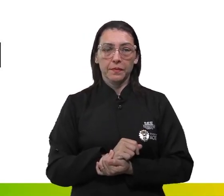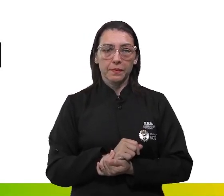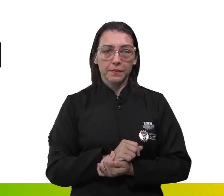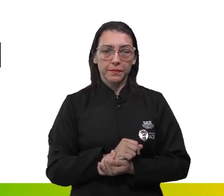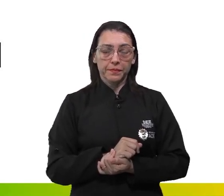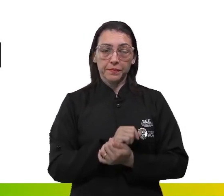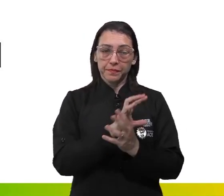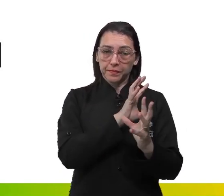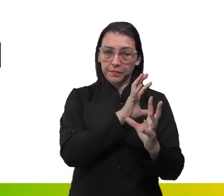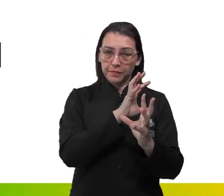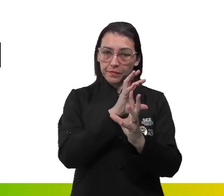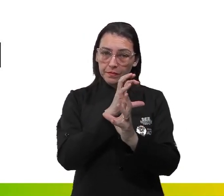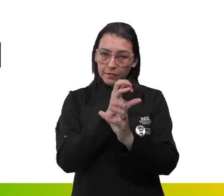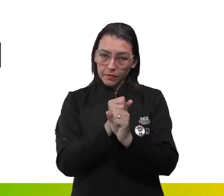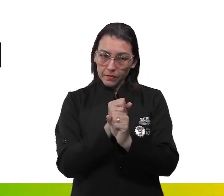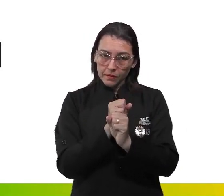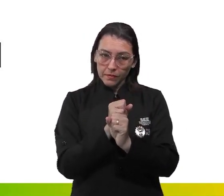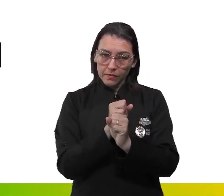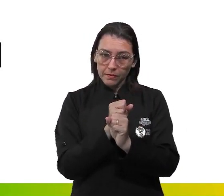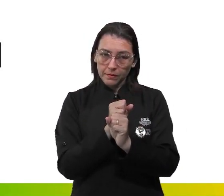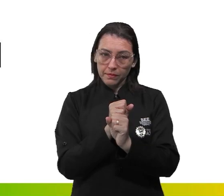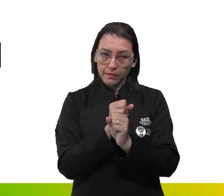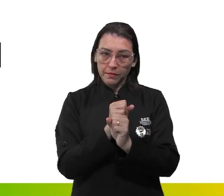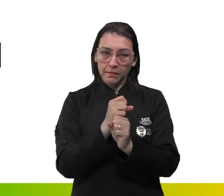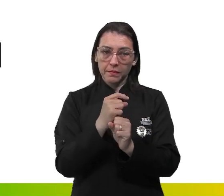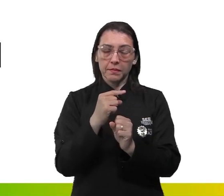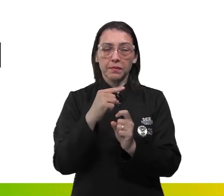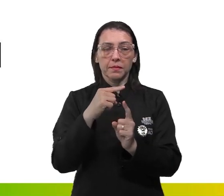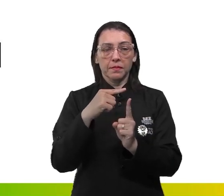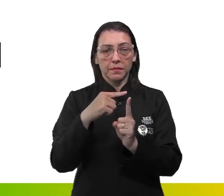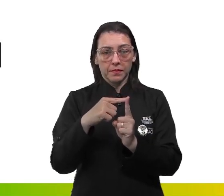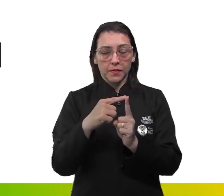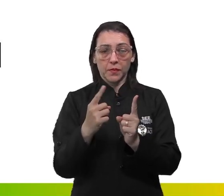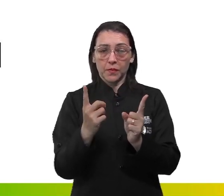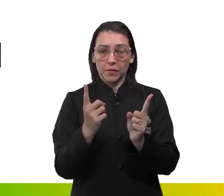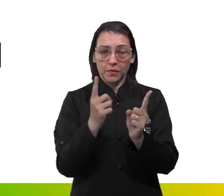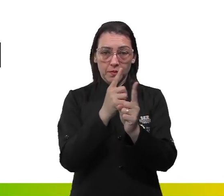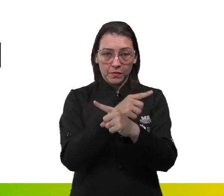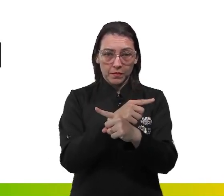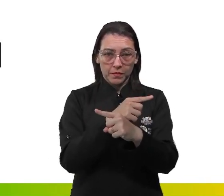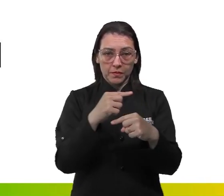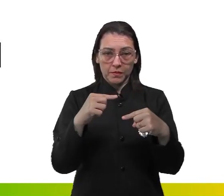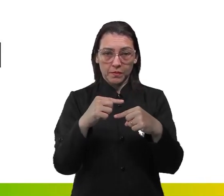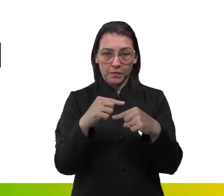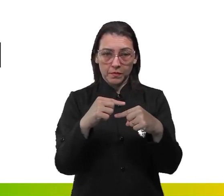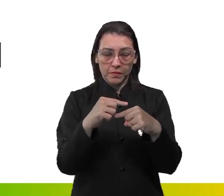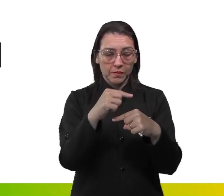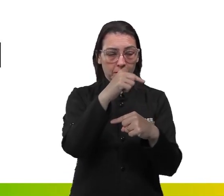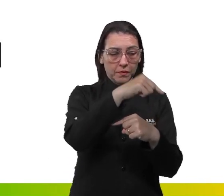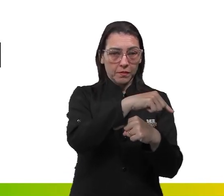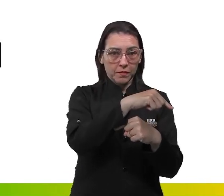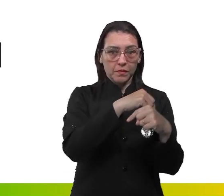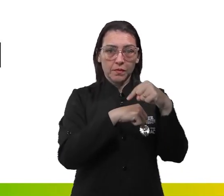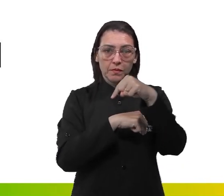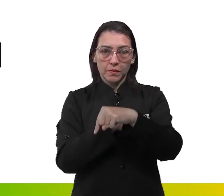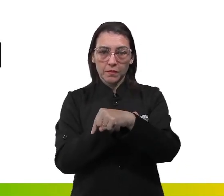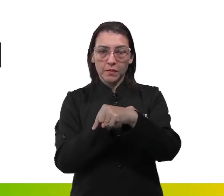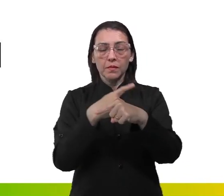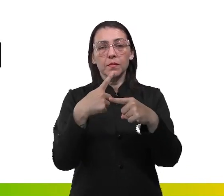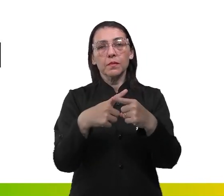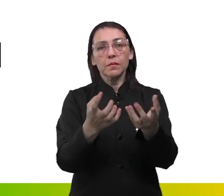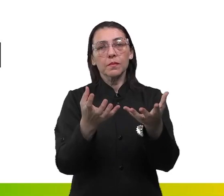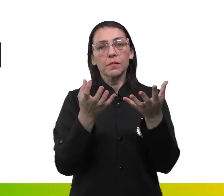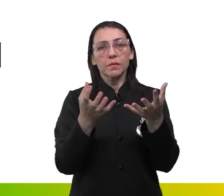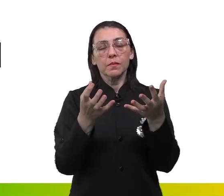Eu vou somar mais 5x a ambos os lados da equação, porque eu quero